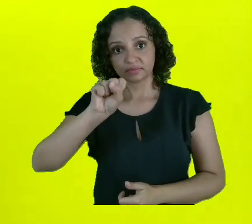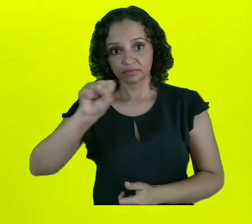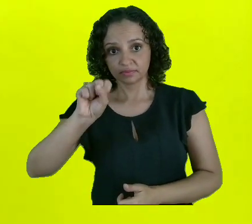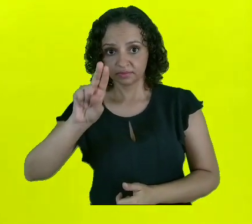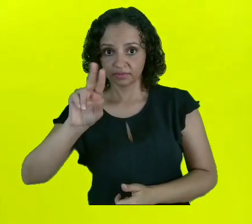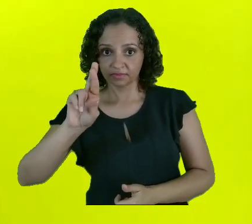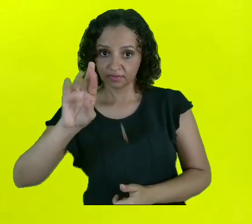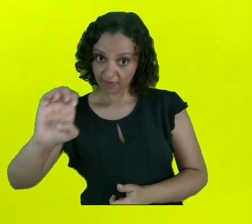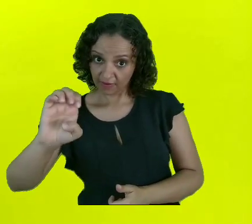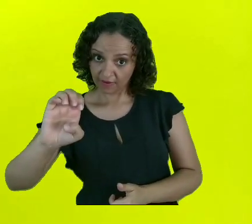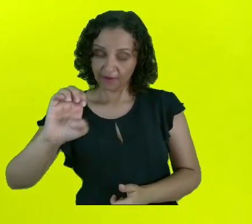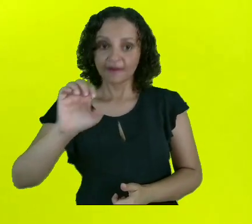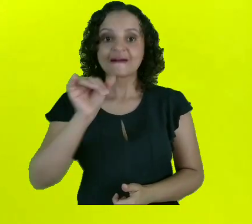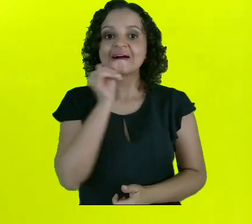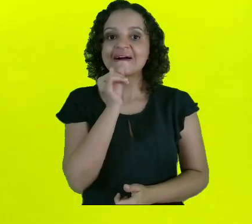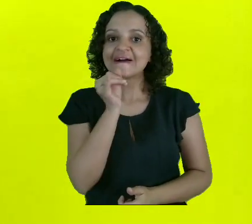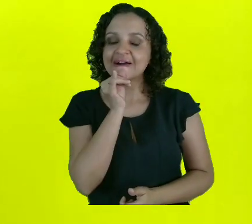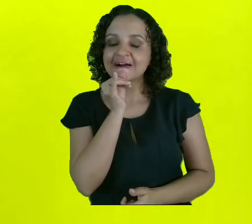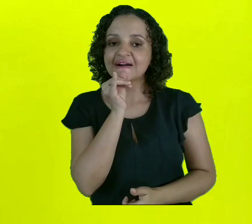você, carro.